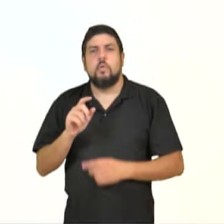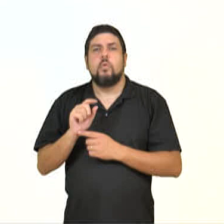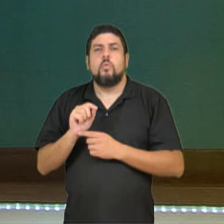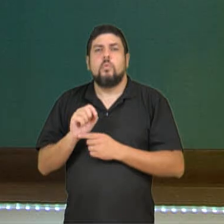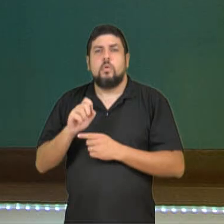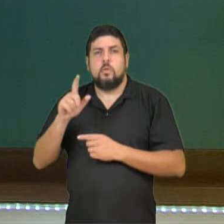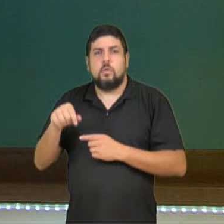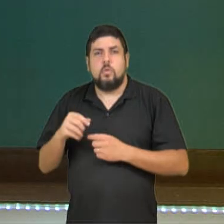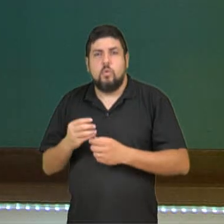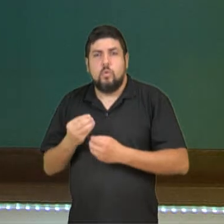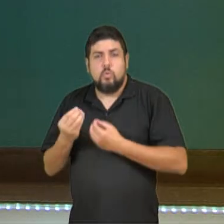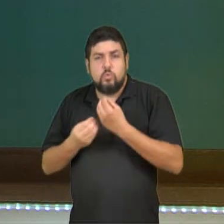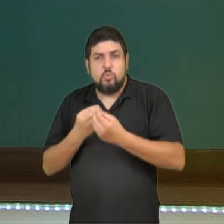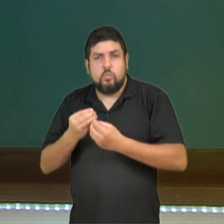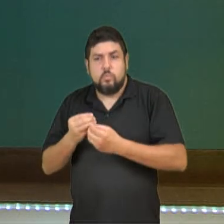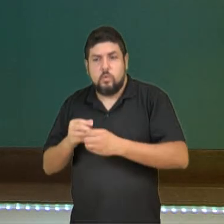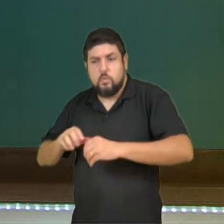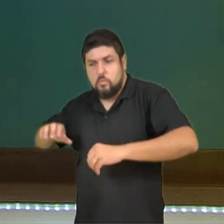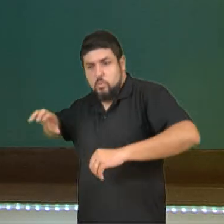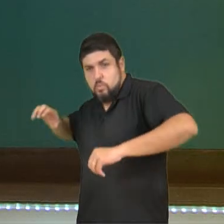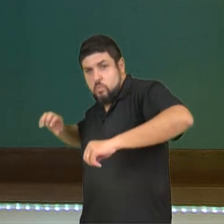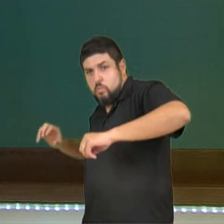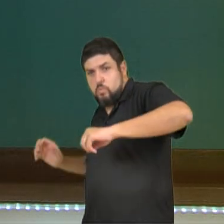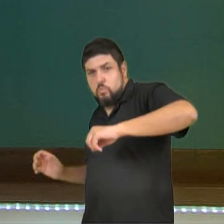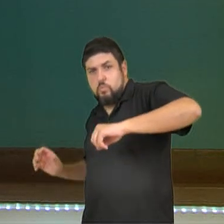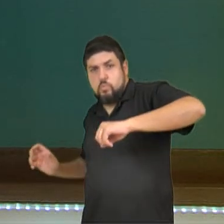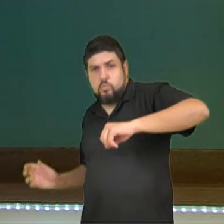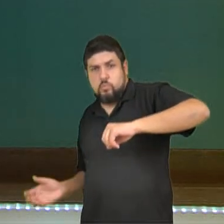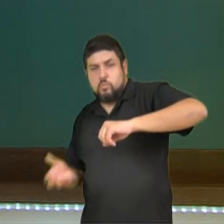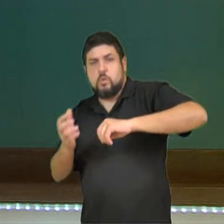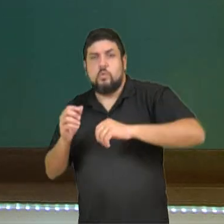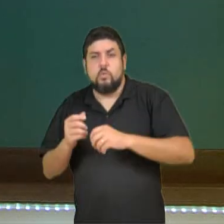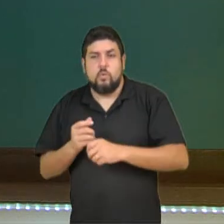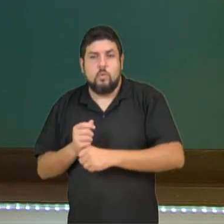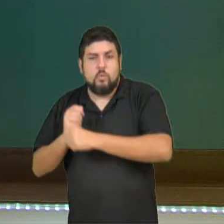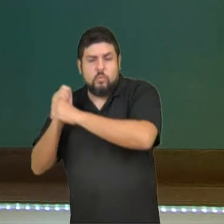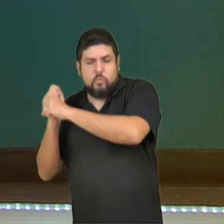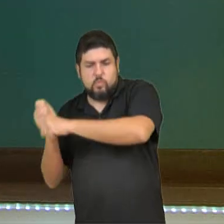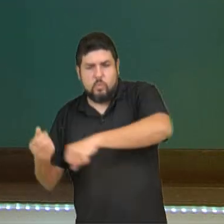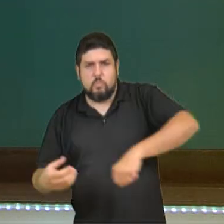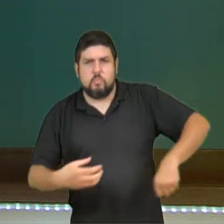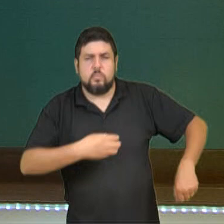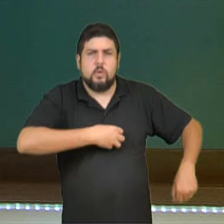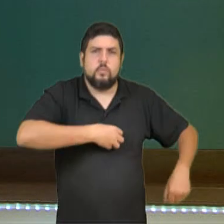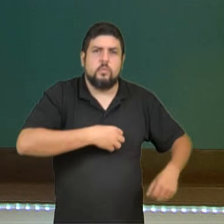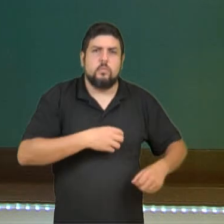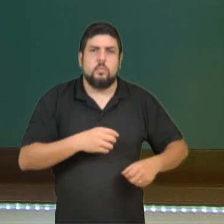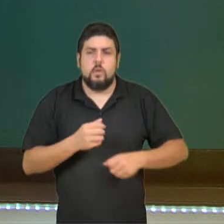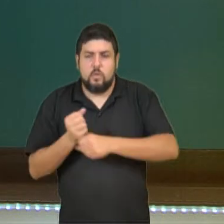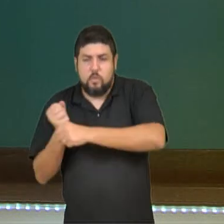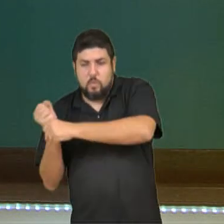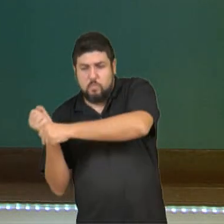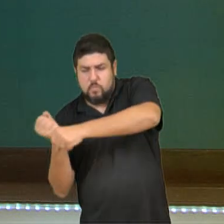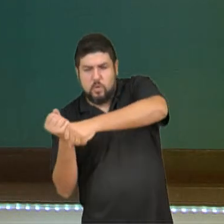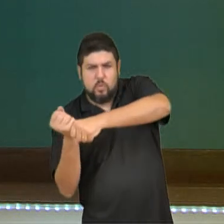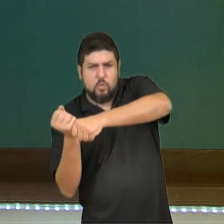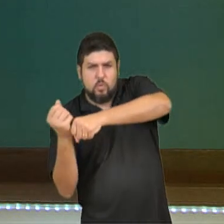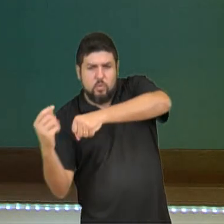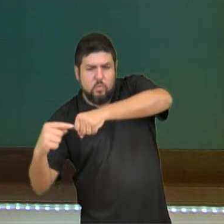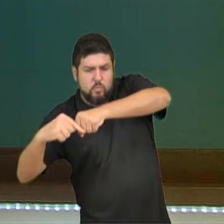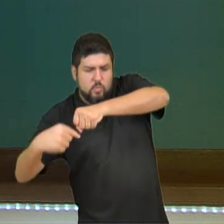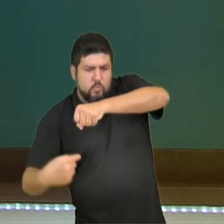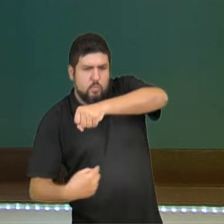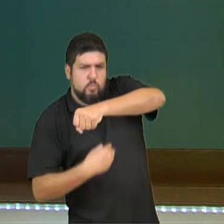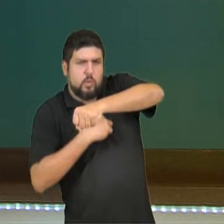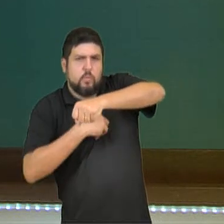arremesso. Então, o arremessador, ele arremessa e ele é atingido. Quem está com o bastão, ele é atingido. E